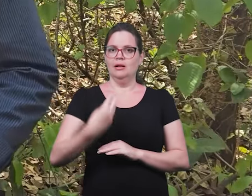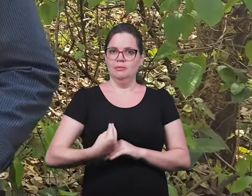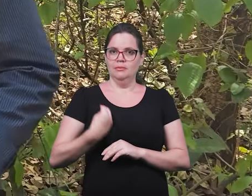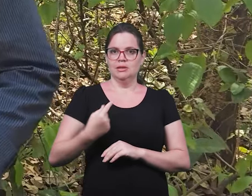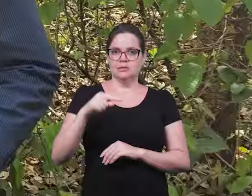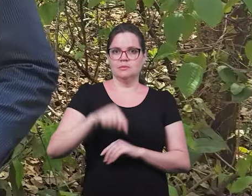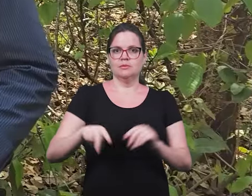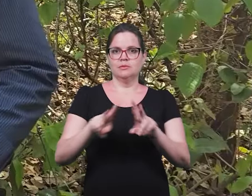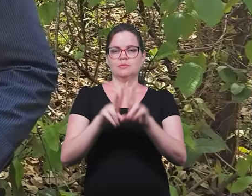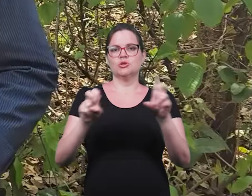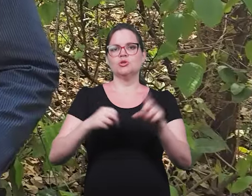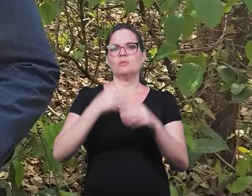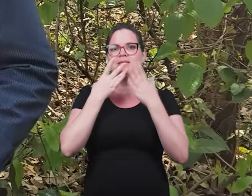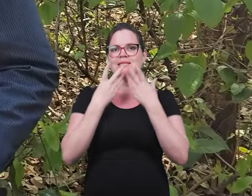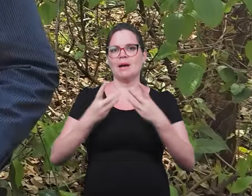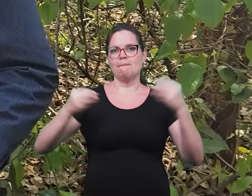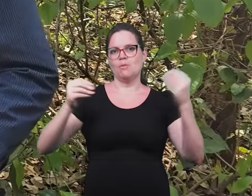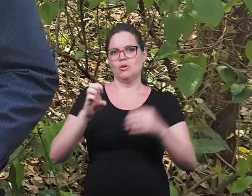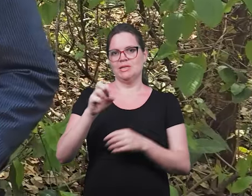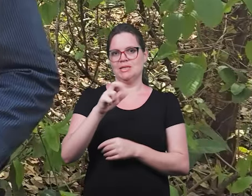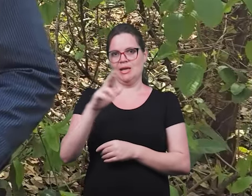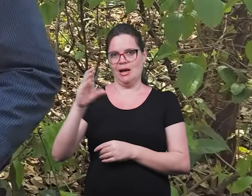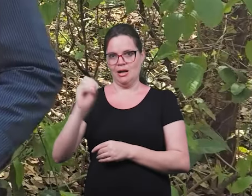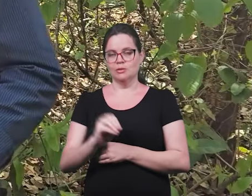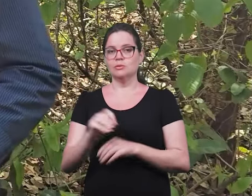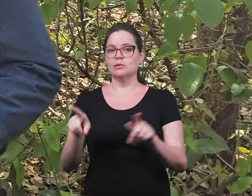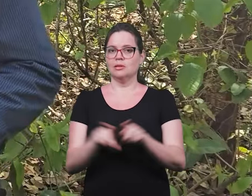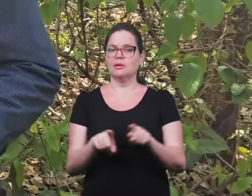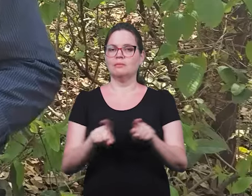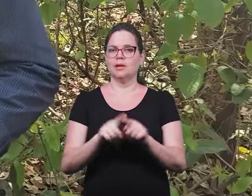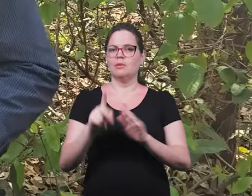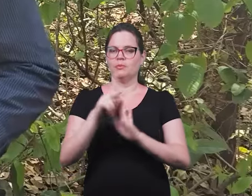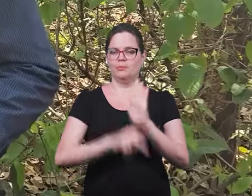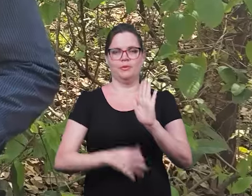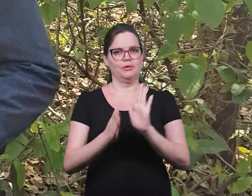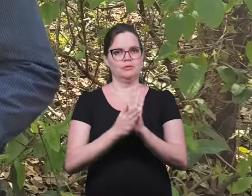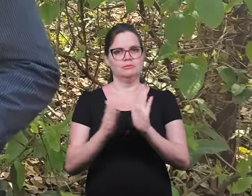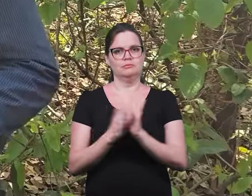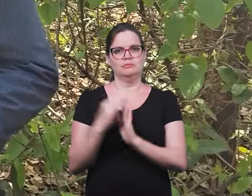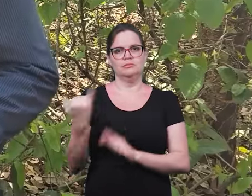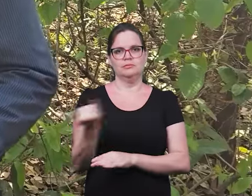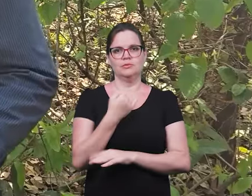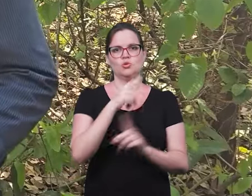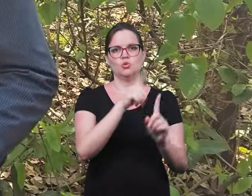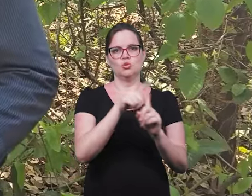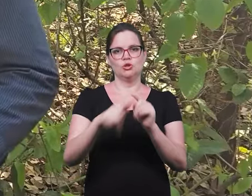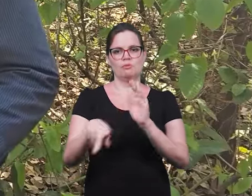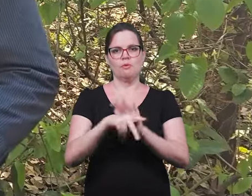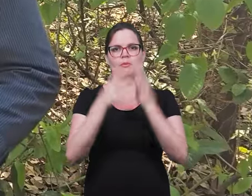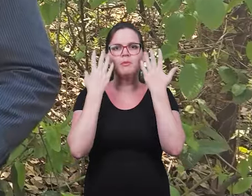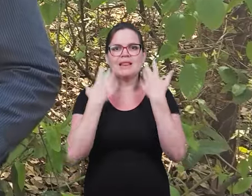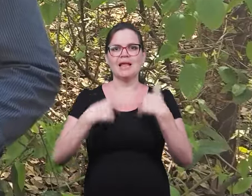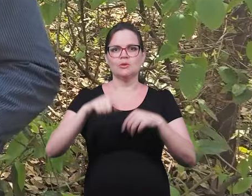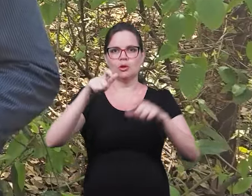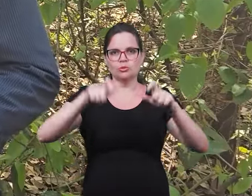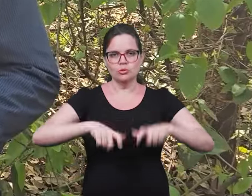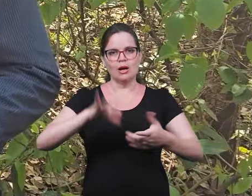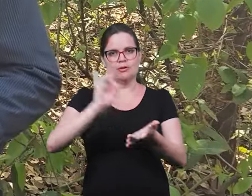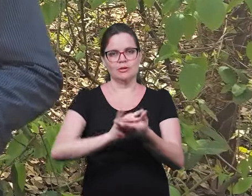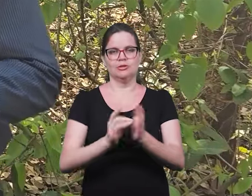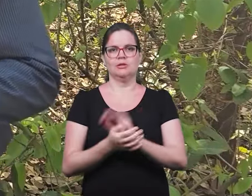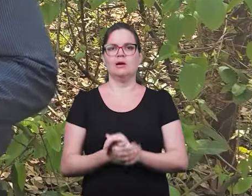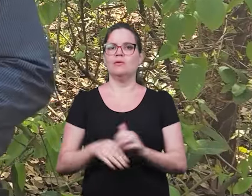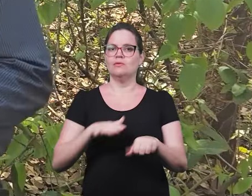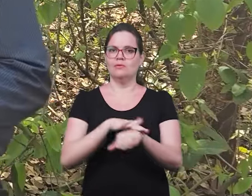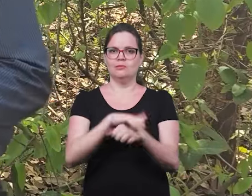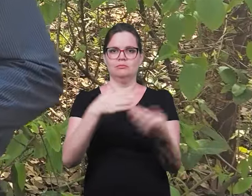do projeto Sabores do Cerrado e Pantanal, um projeto muito importante que trabalha com espécies nativas, e nós vamos conversar